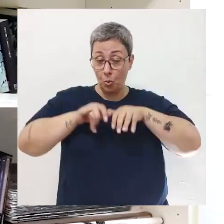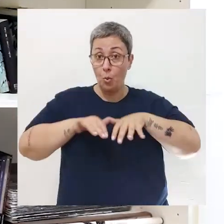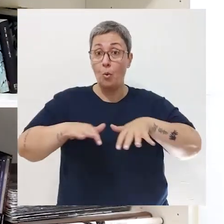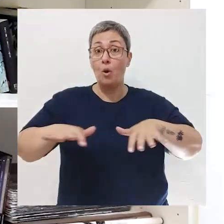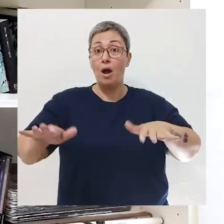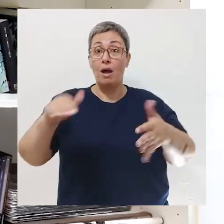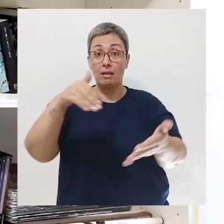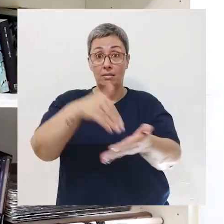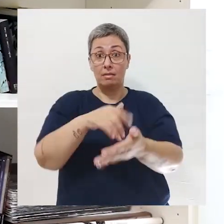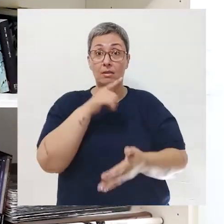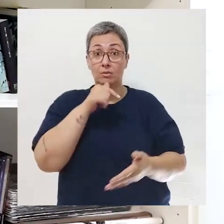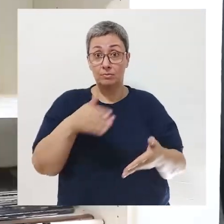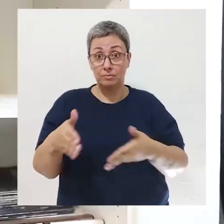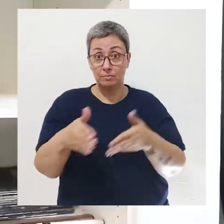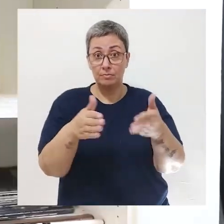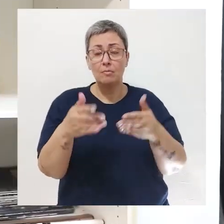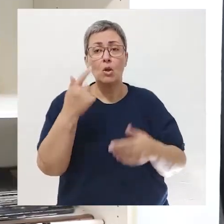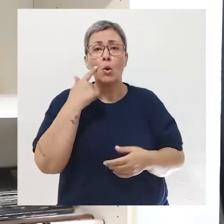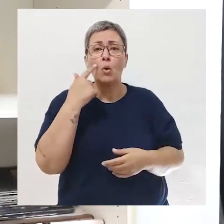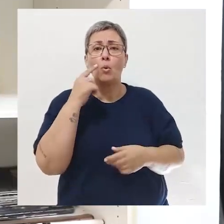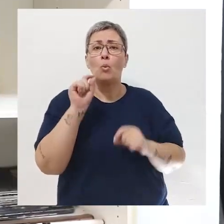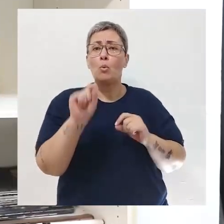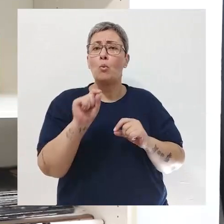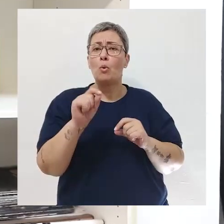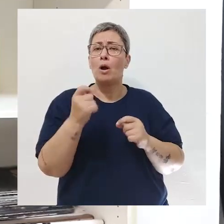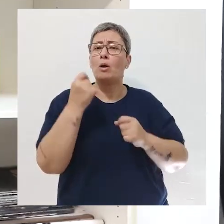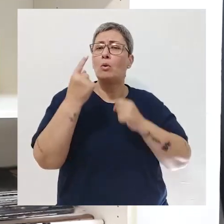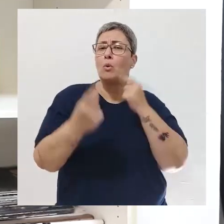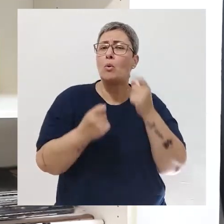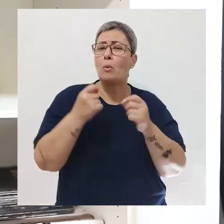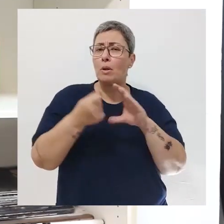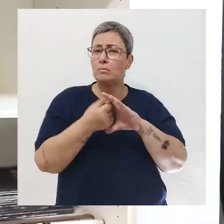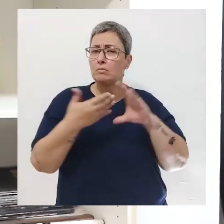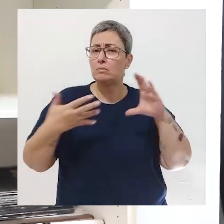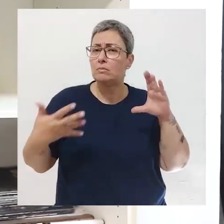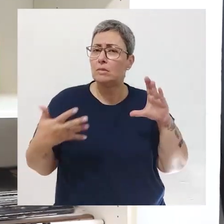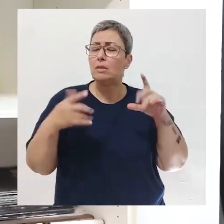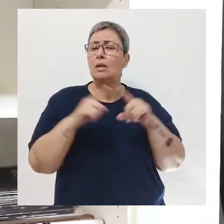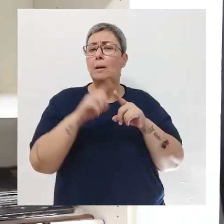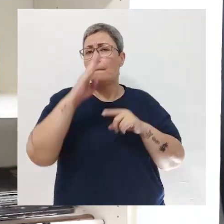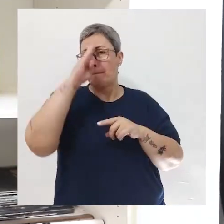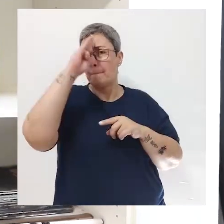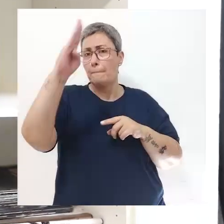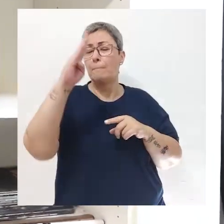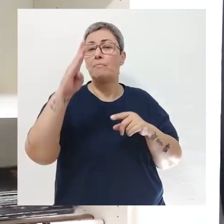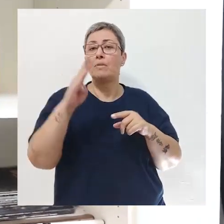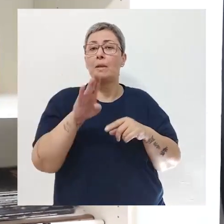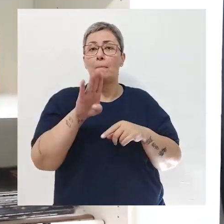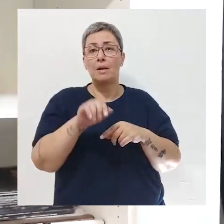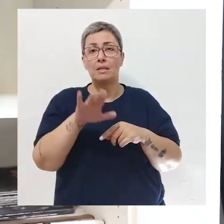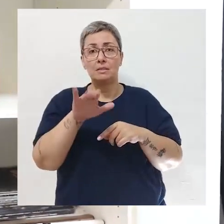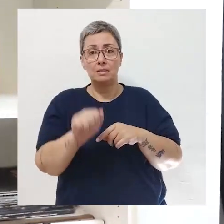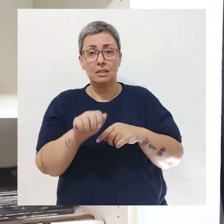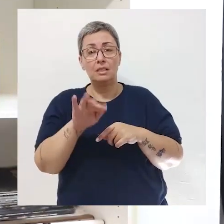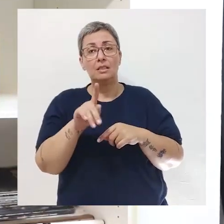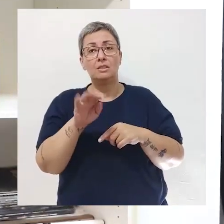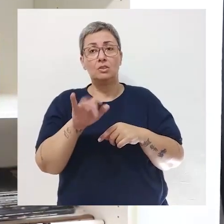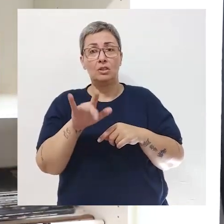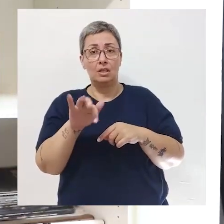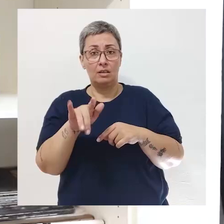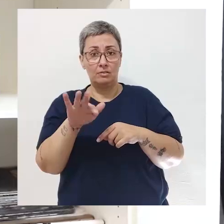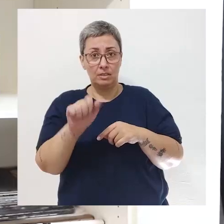superfície até os rios. Vamos ver algumas características das principais bacias